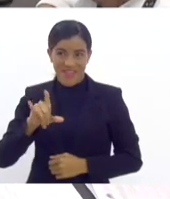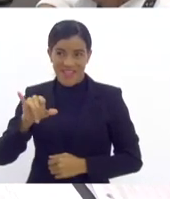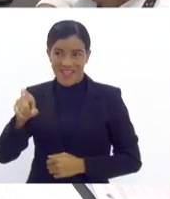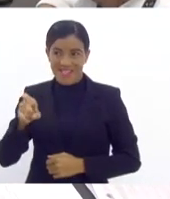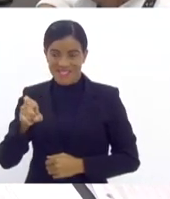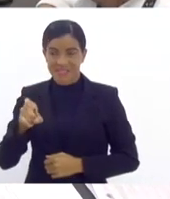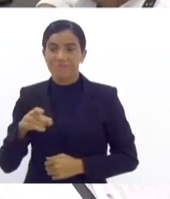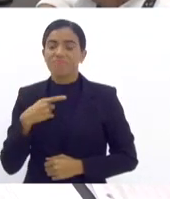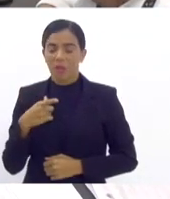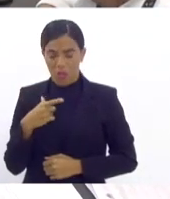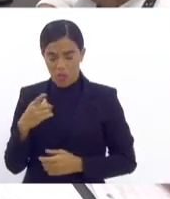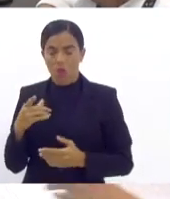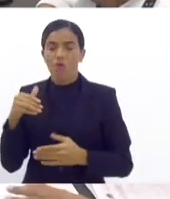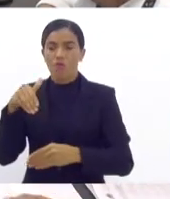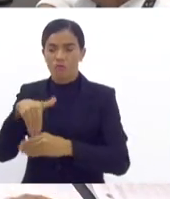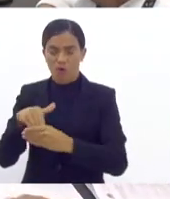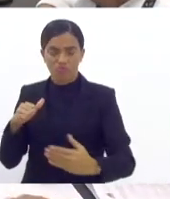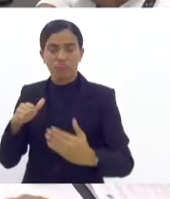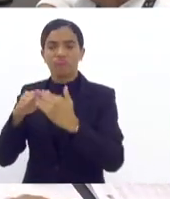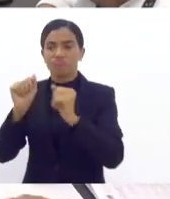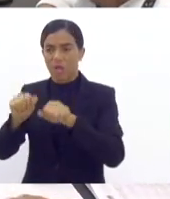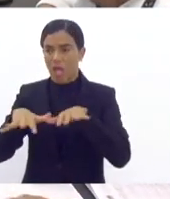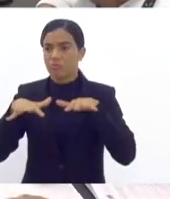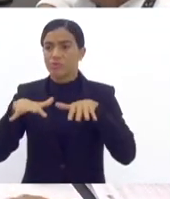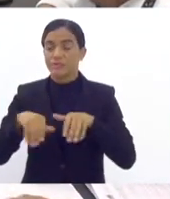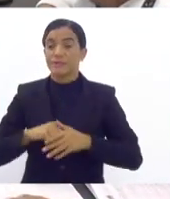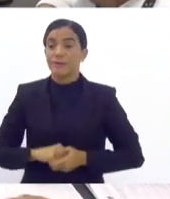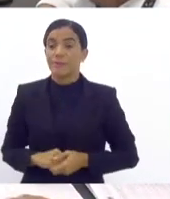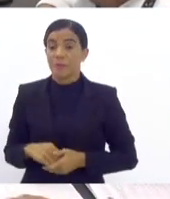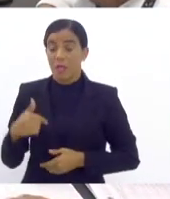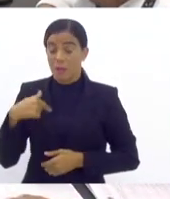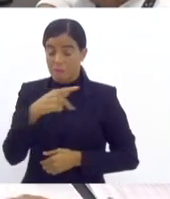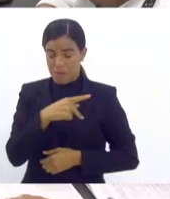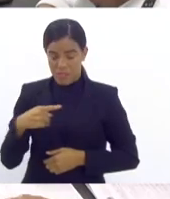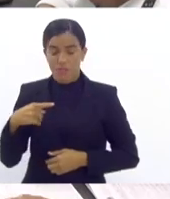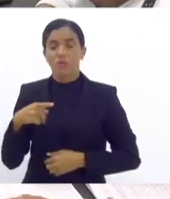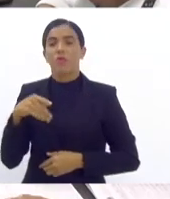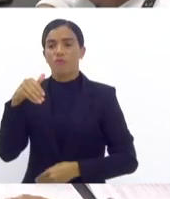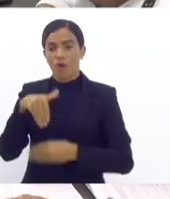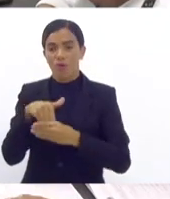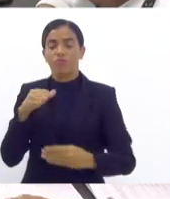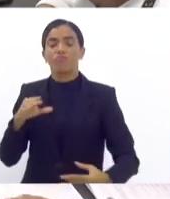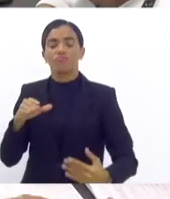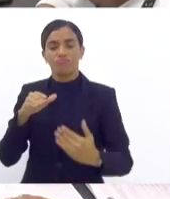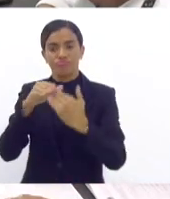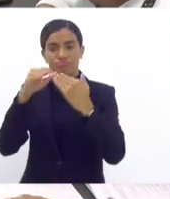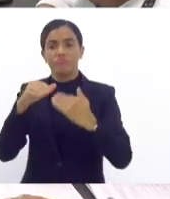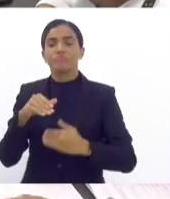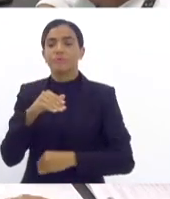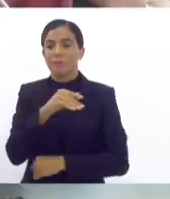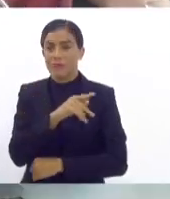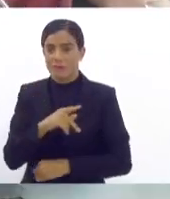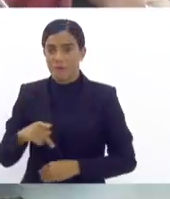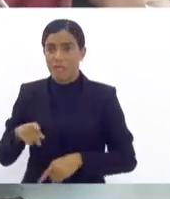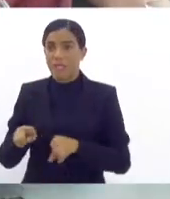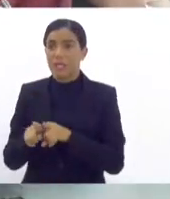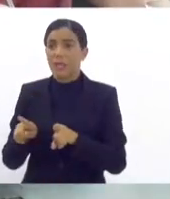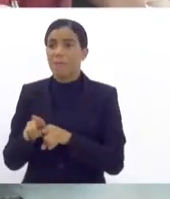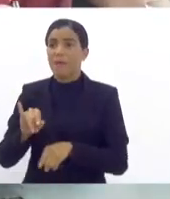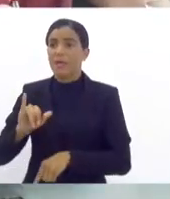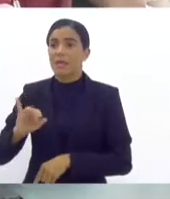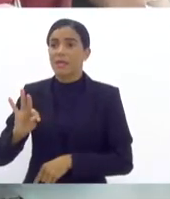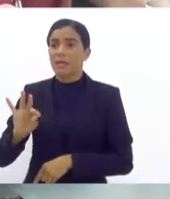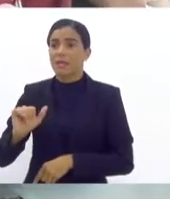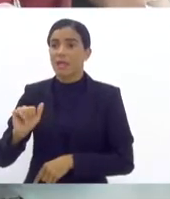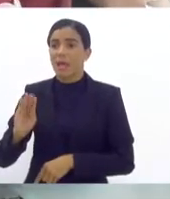voto favorável à realização da audiência. Deputado Guilherme de la Rolha. Presidente, voto favorável, incluindo o município de Itaboraí, mais precisamente